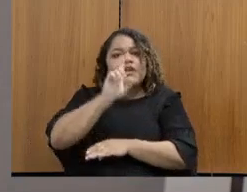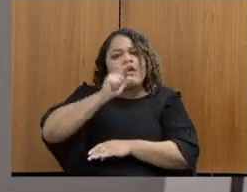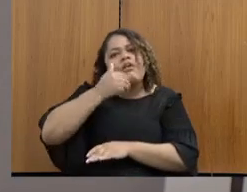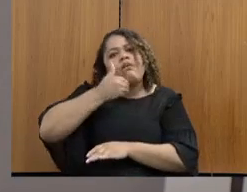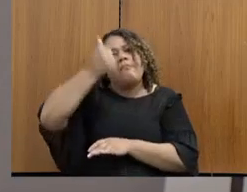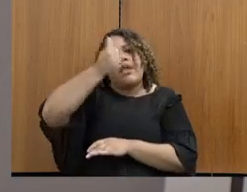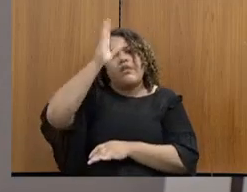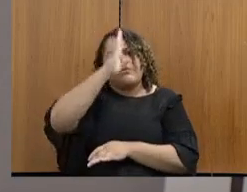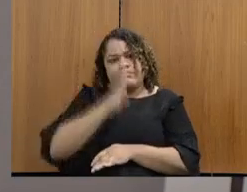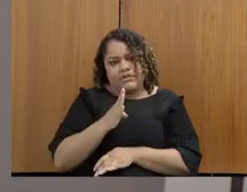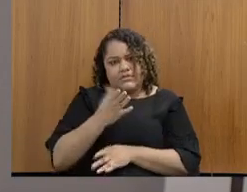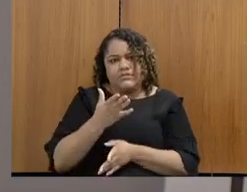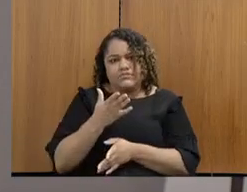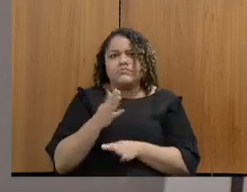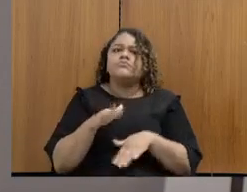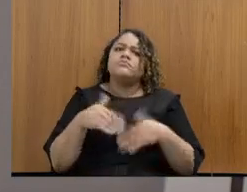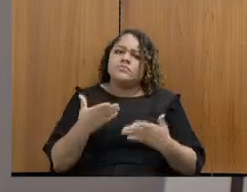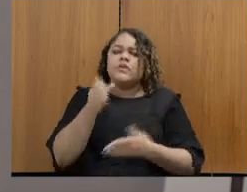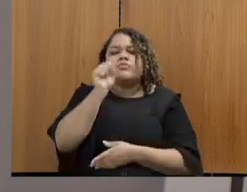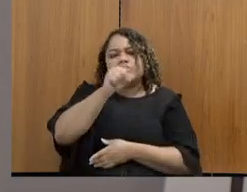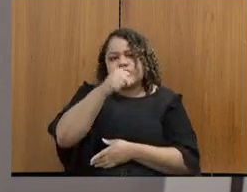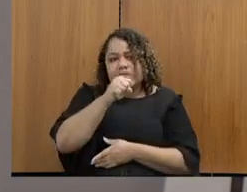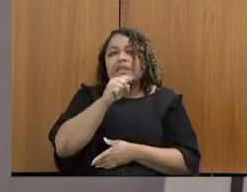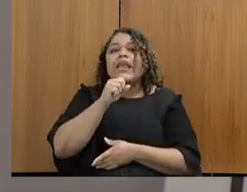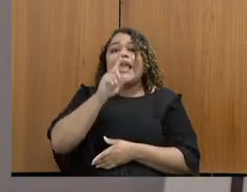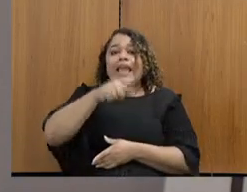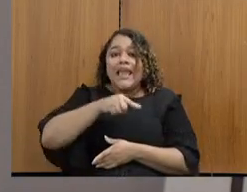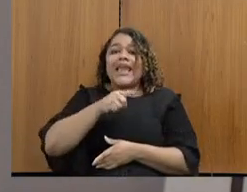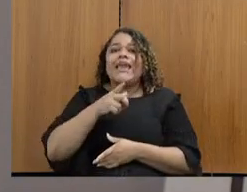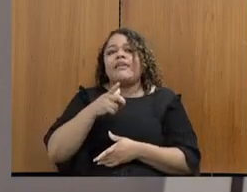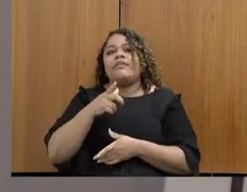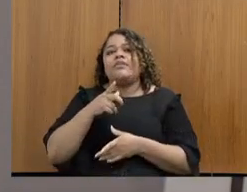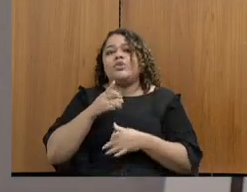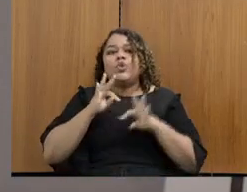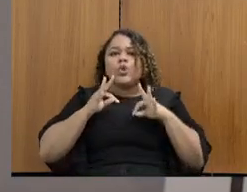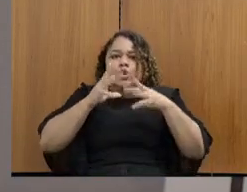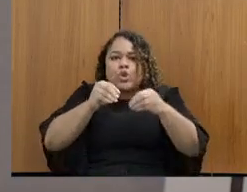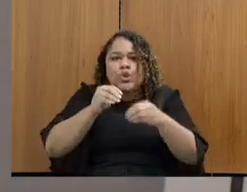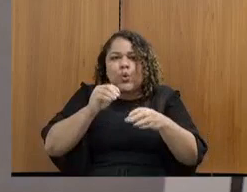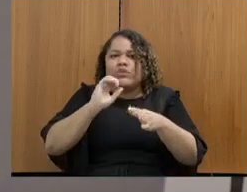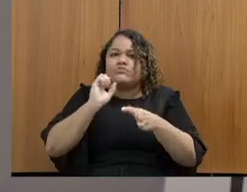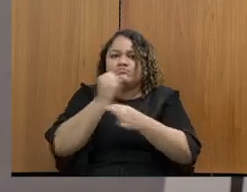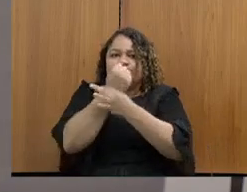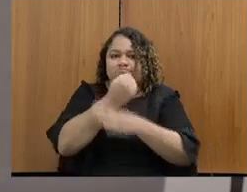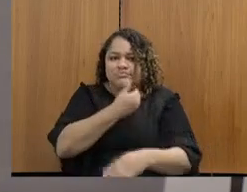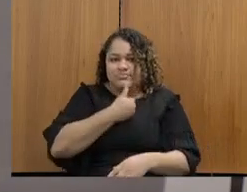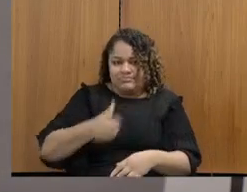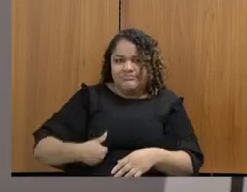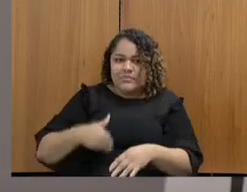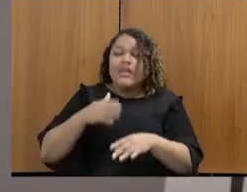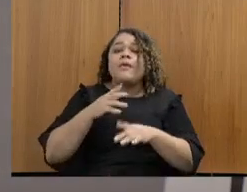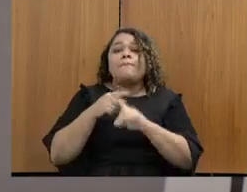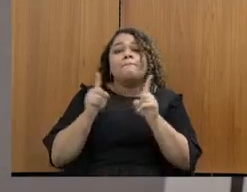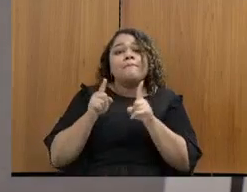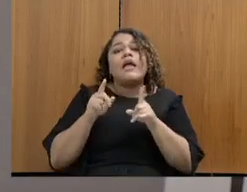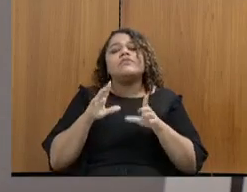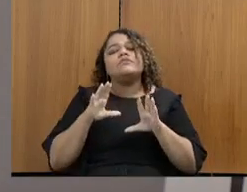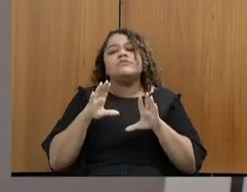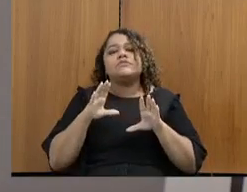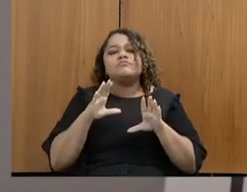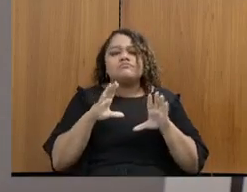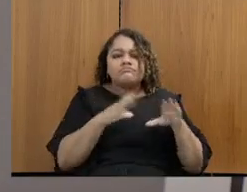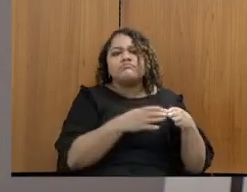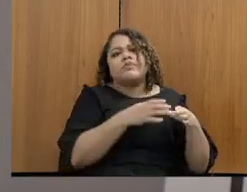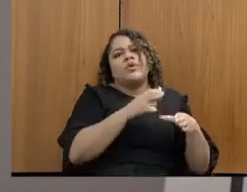de atuação das forças de segurança mas né a polícia civil ela contribui de maneira primordial E